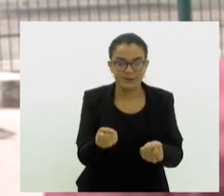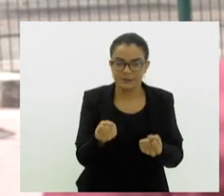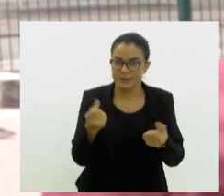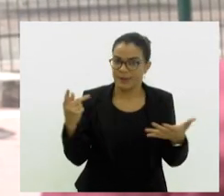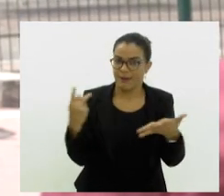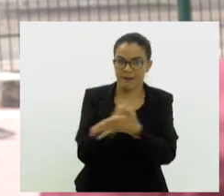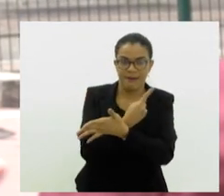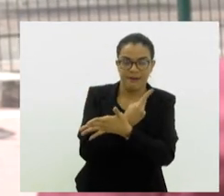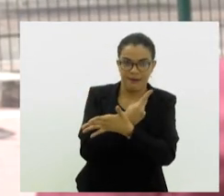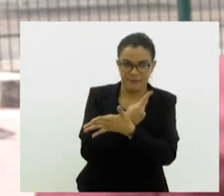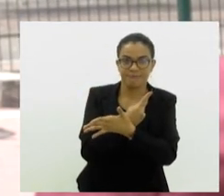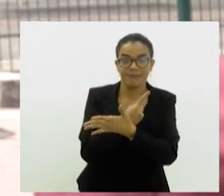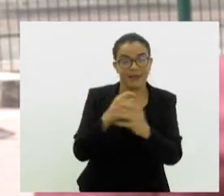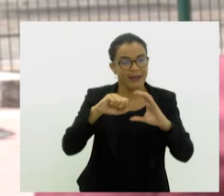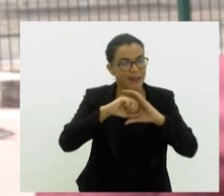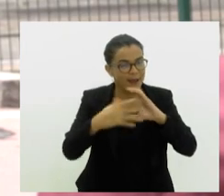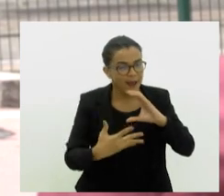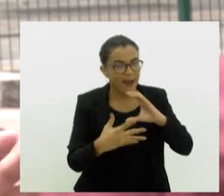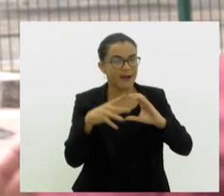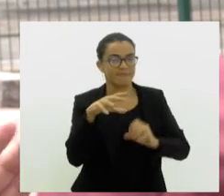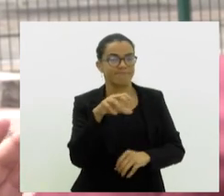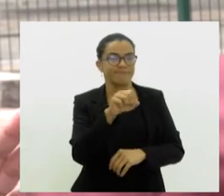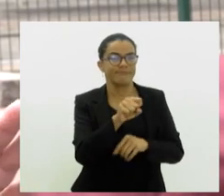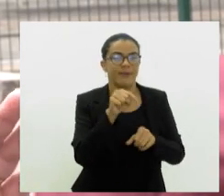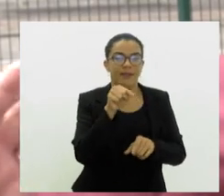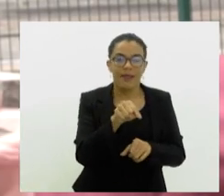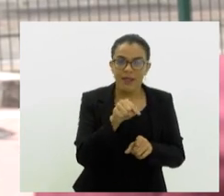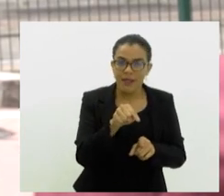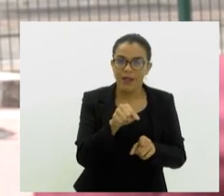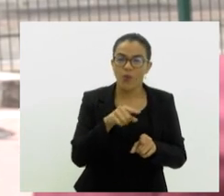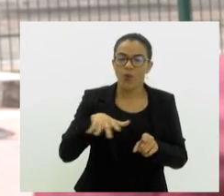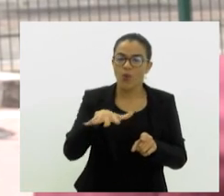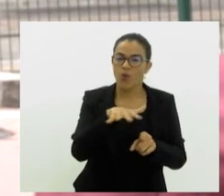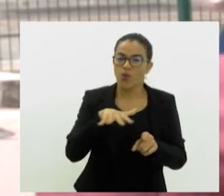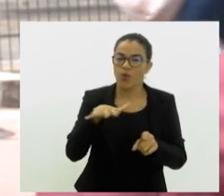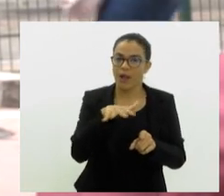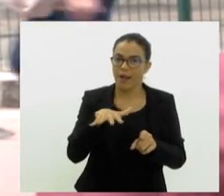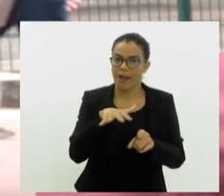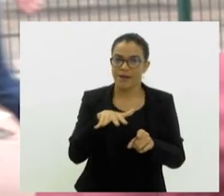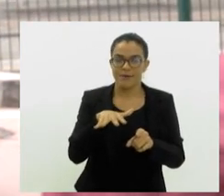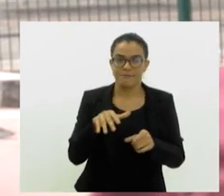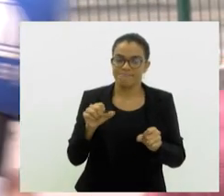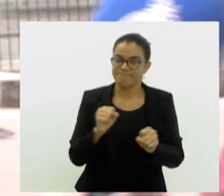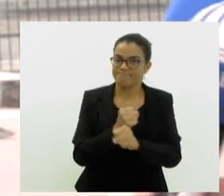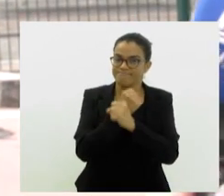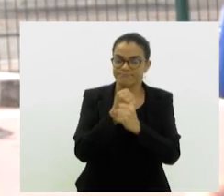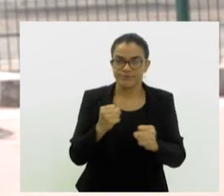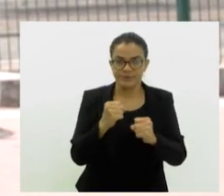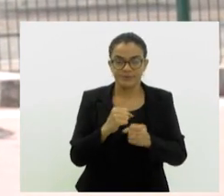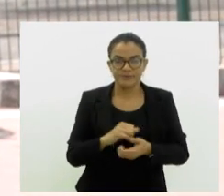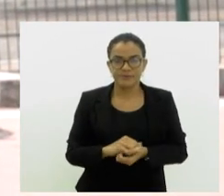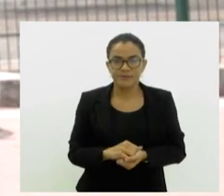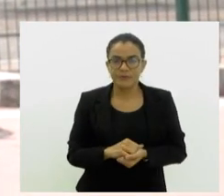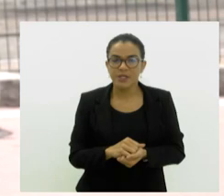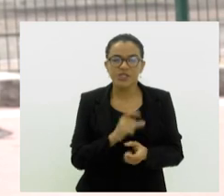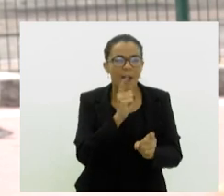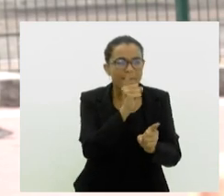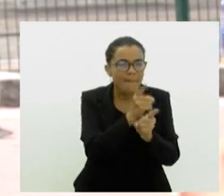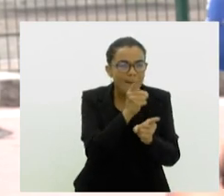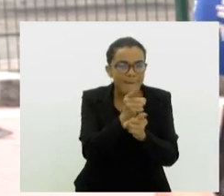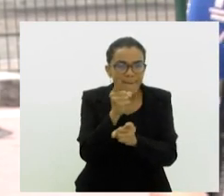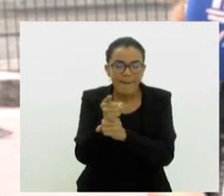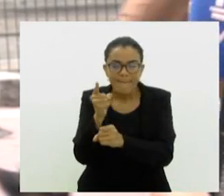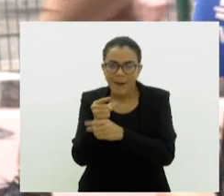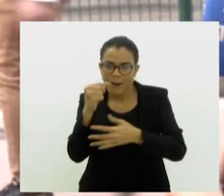e essa característica torna esse ambiente favorável para essa síndrome. Doutor, identificados os primeiros sinais